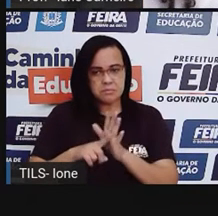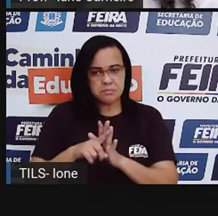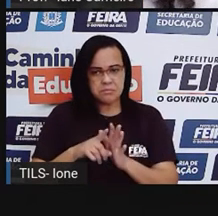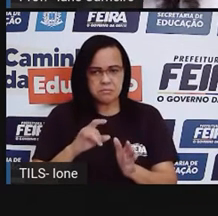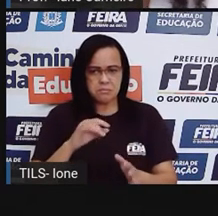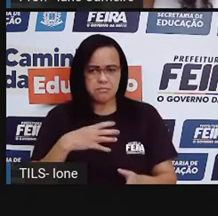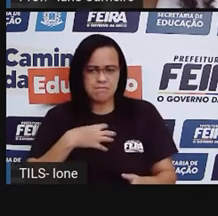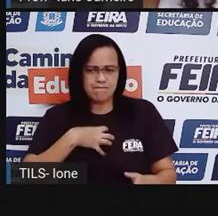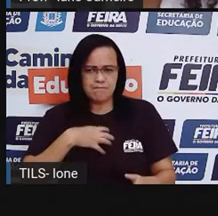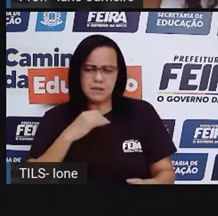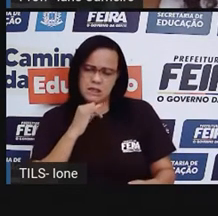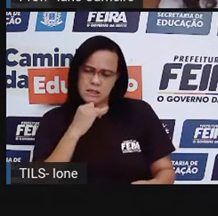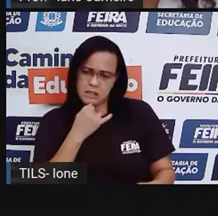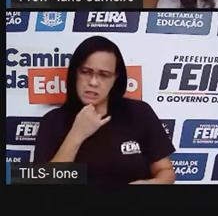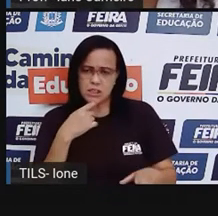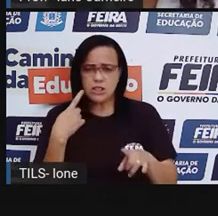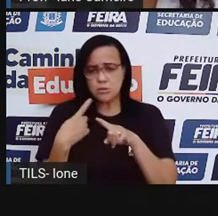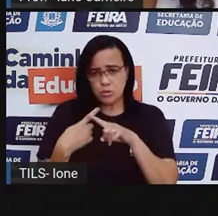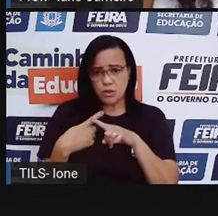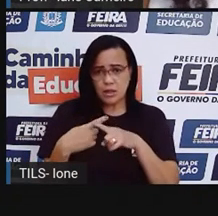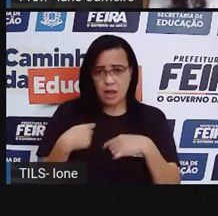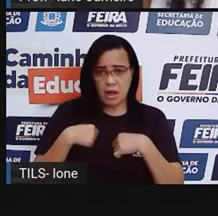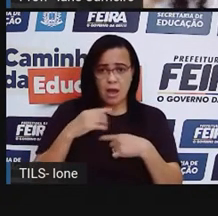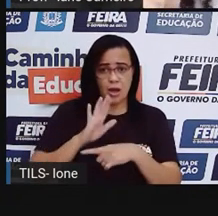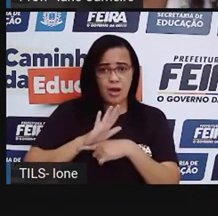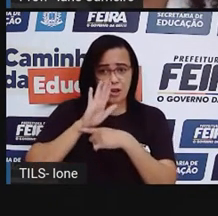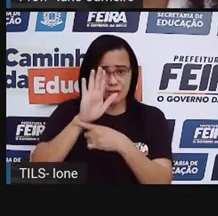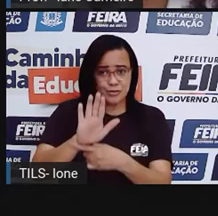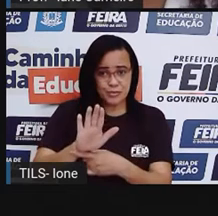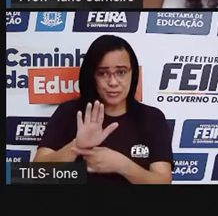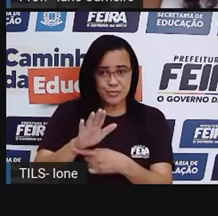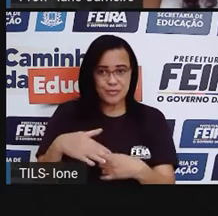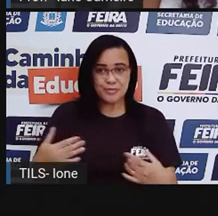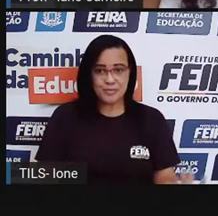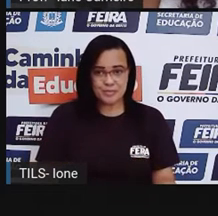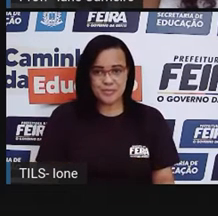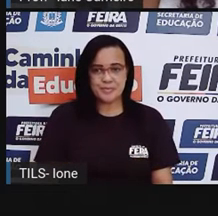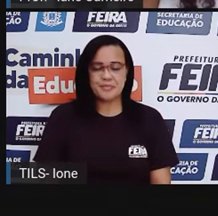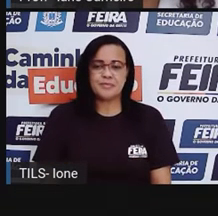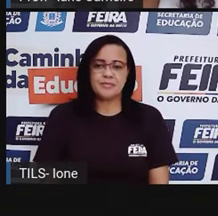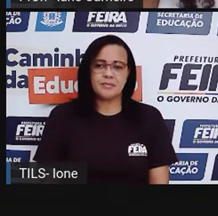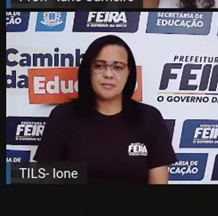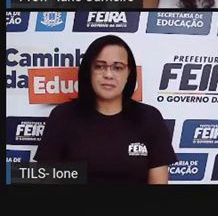eu posso te ajudar com, tá bom? Vamos ver outra emoção agora.